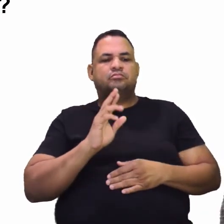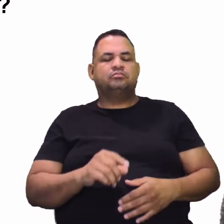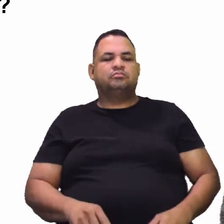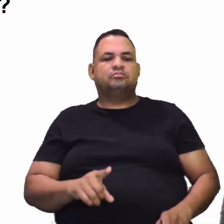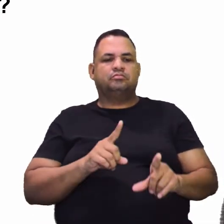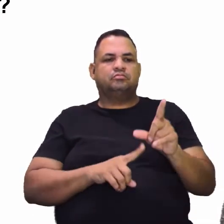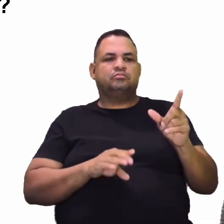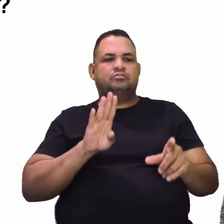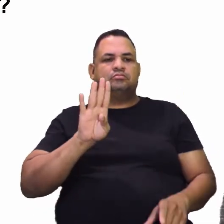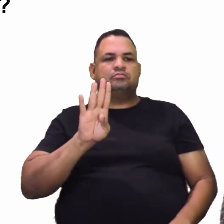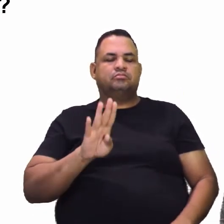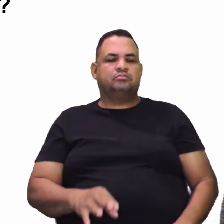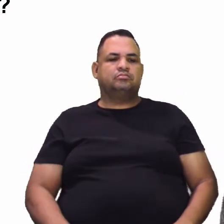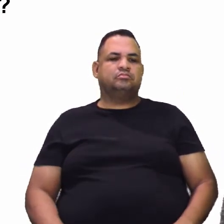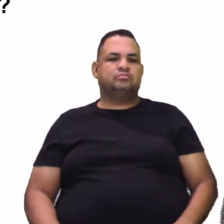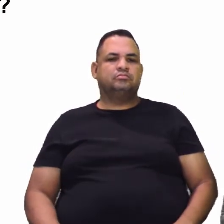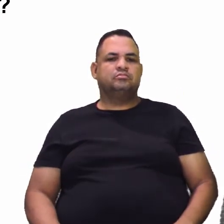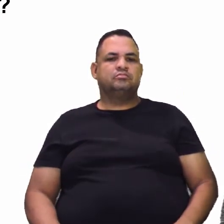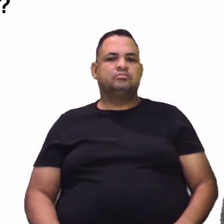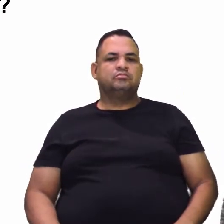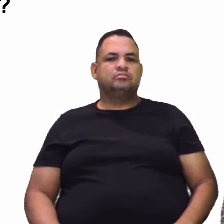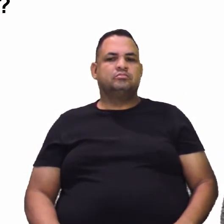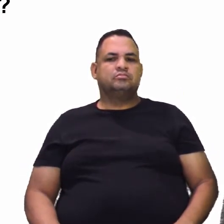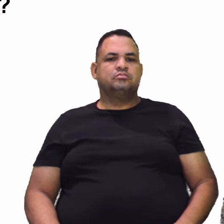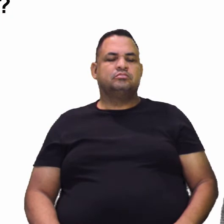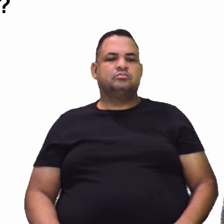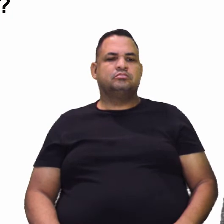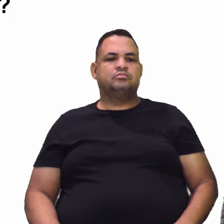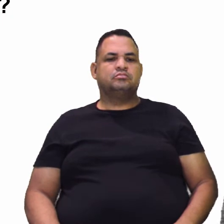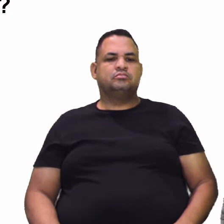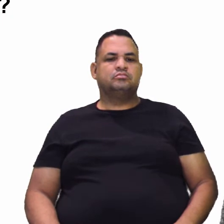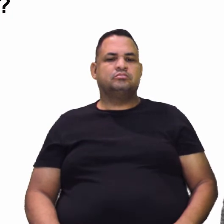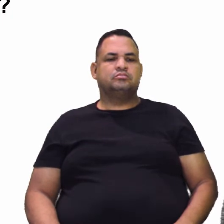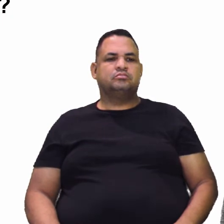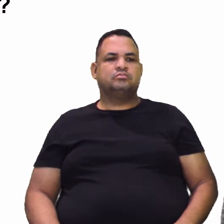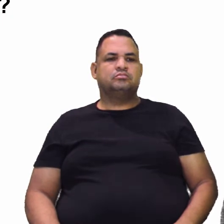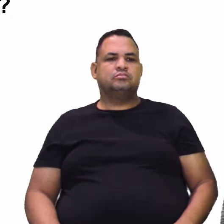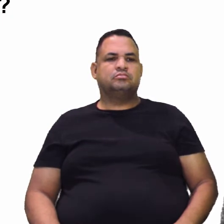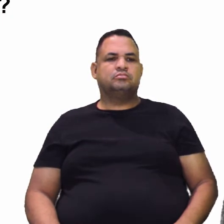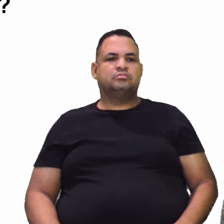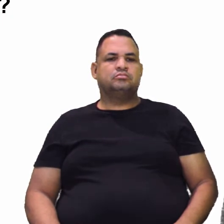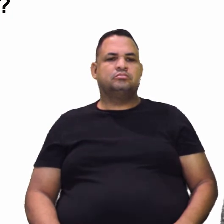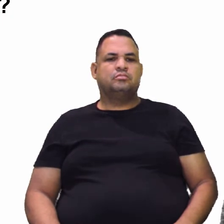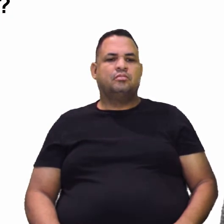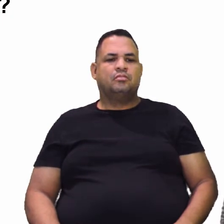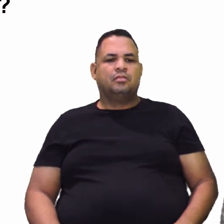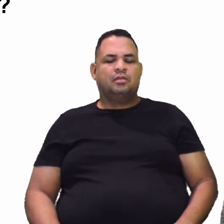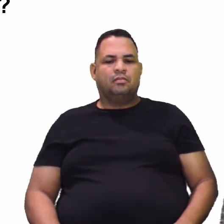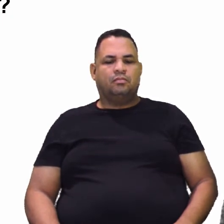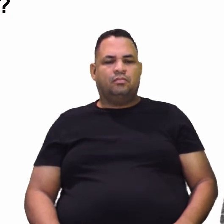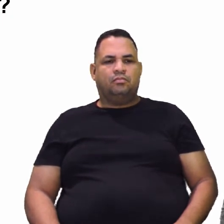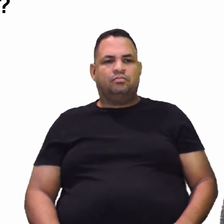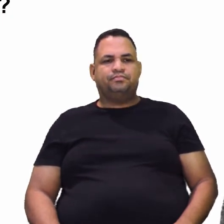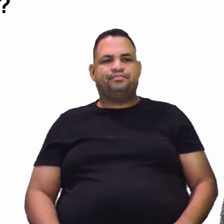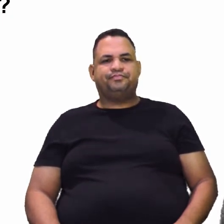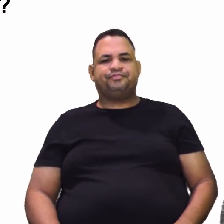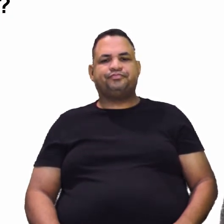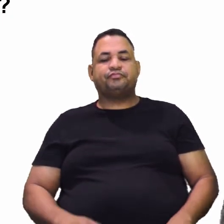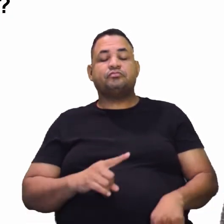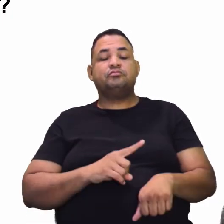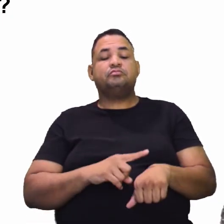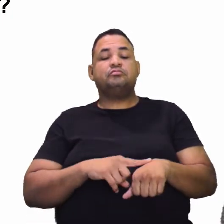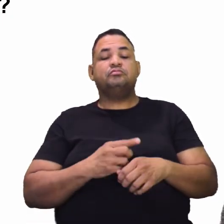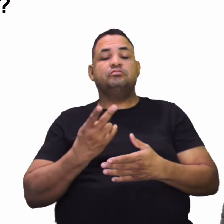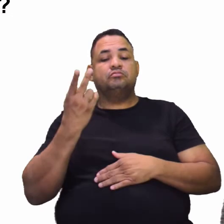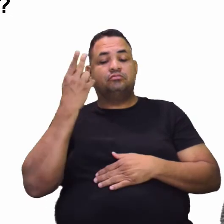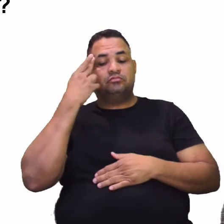resposta de letra B, tá? What time do you usually go to bed? Que horas